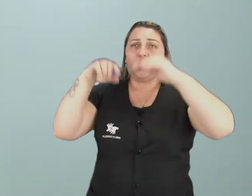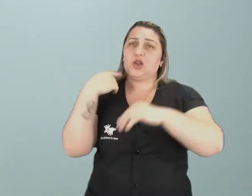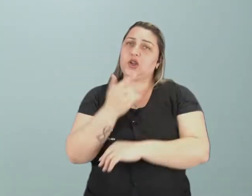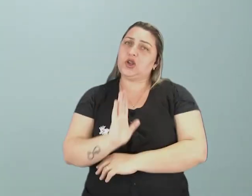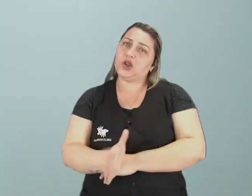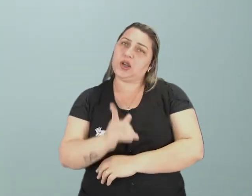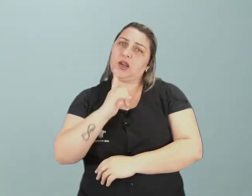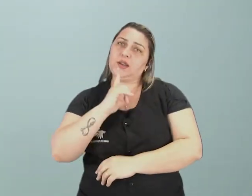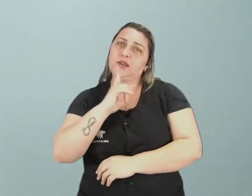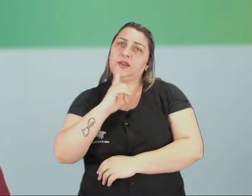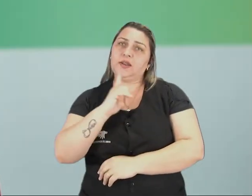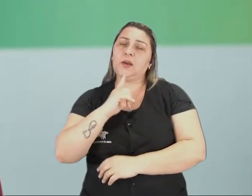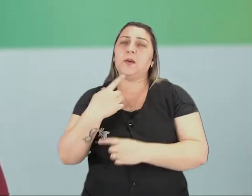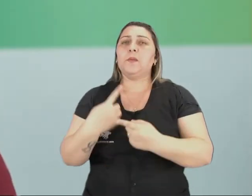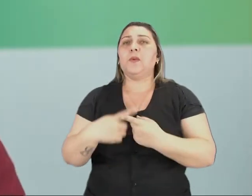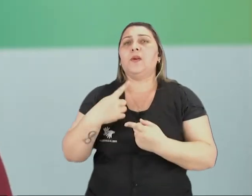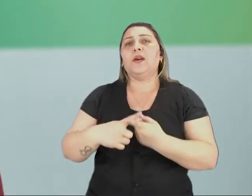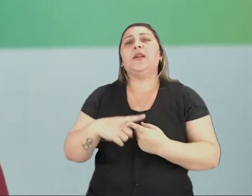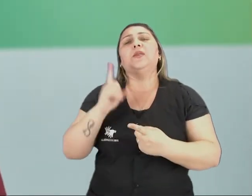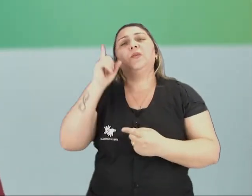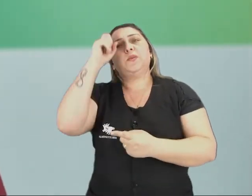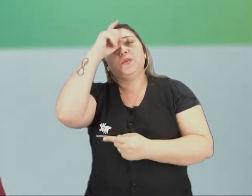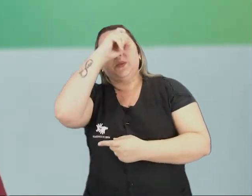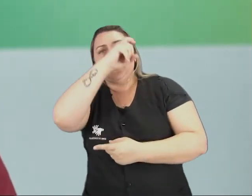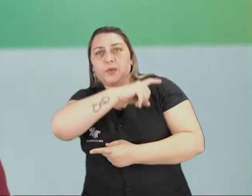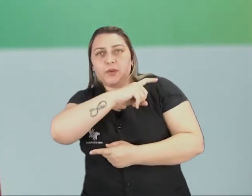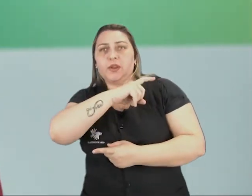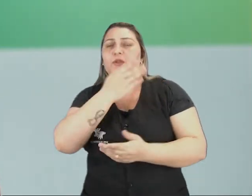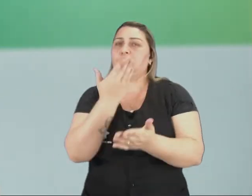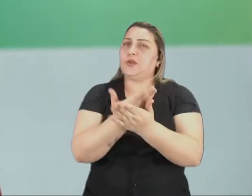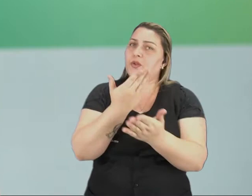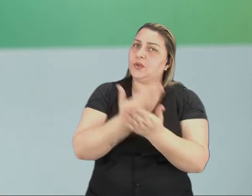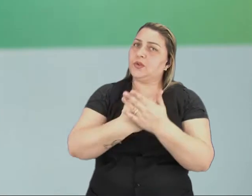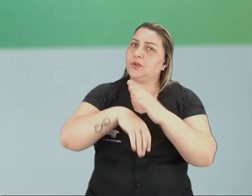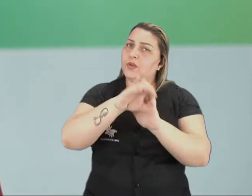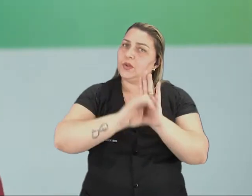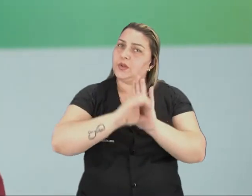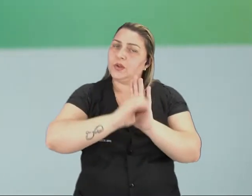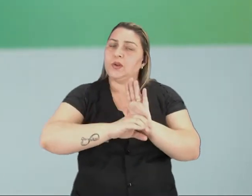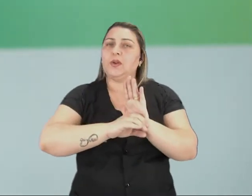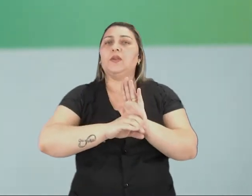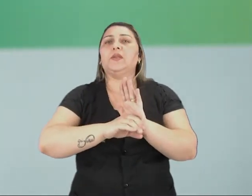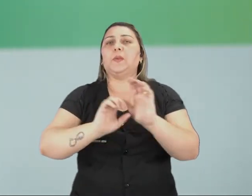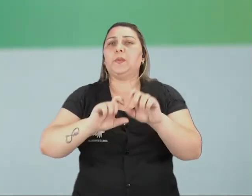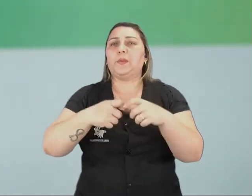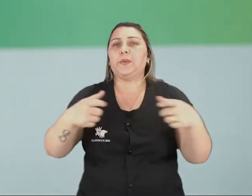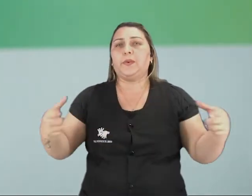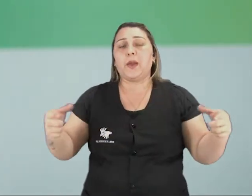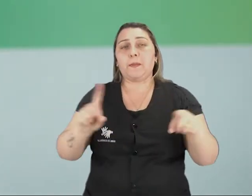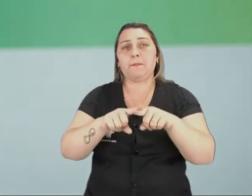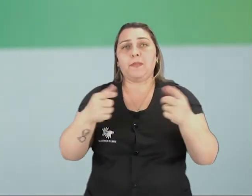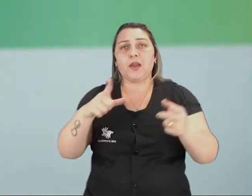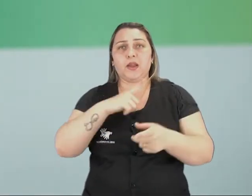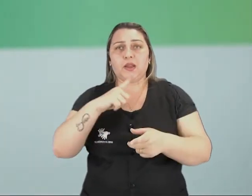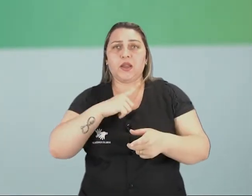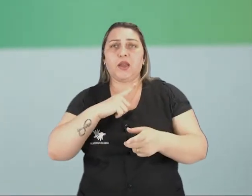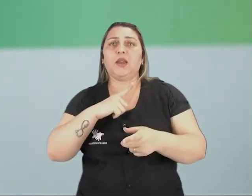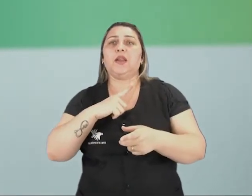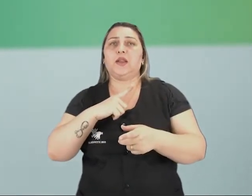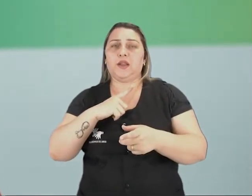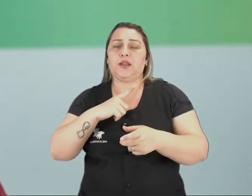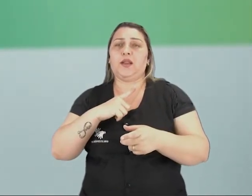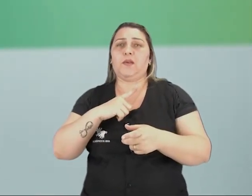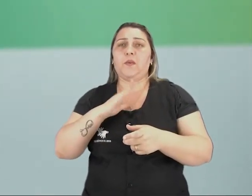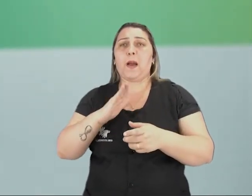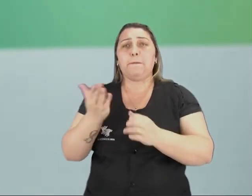um ponto-chave aí, porque você tem muita dificuldade muitas vezes de estudar esse conteúdo, porque é um conteúdo bem grande, mas você tem que ter um aporte, tem que ter